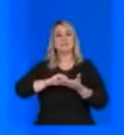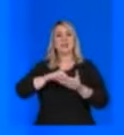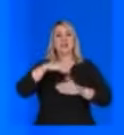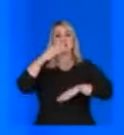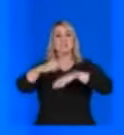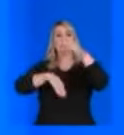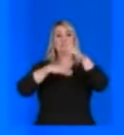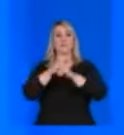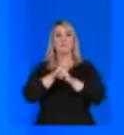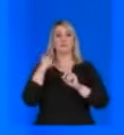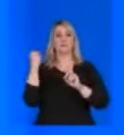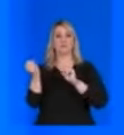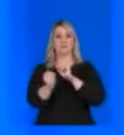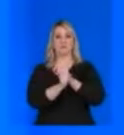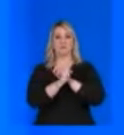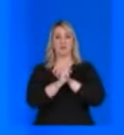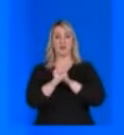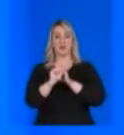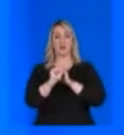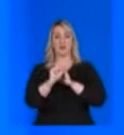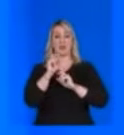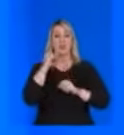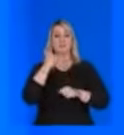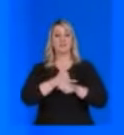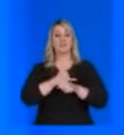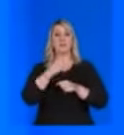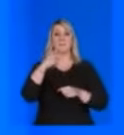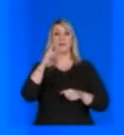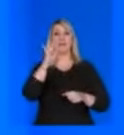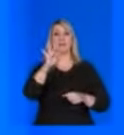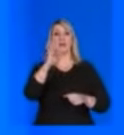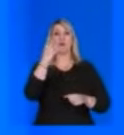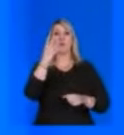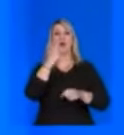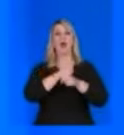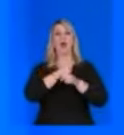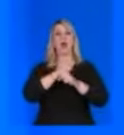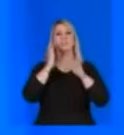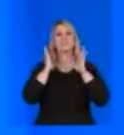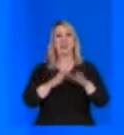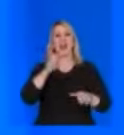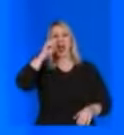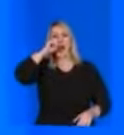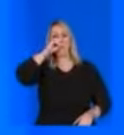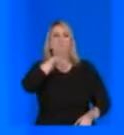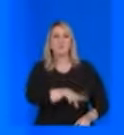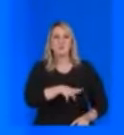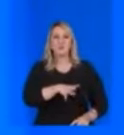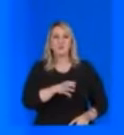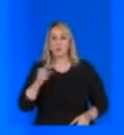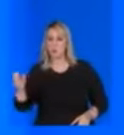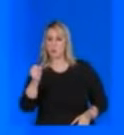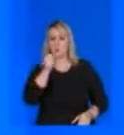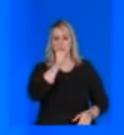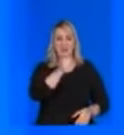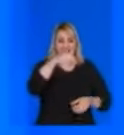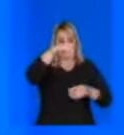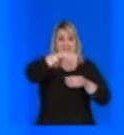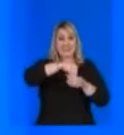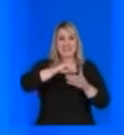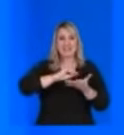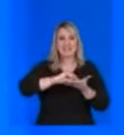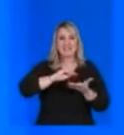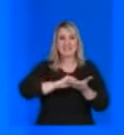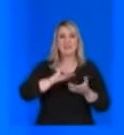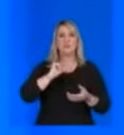Desenvolvimento Social que é comandada pelo PT há 4 anos é um absurdo que se tenha colocado dentro dessa